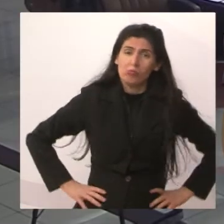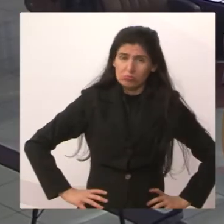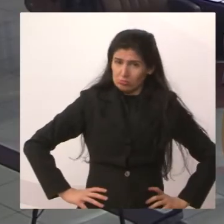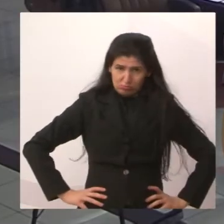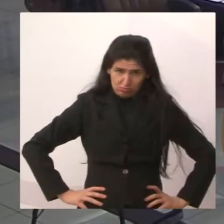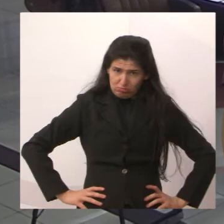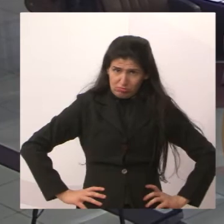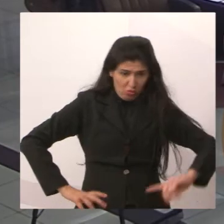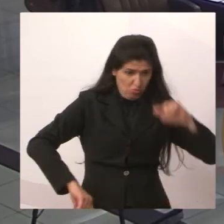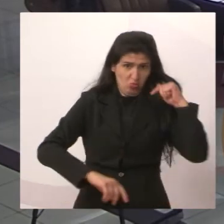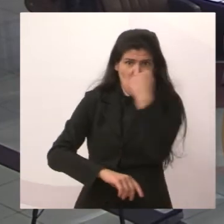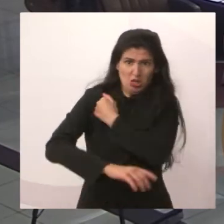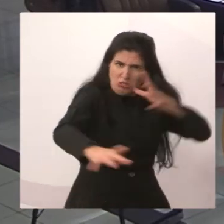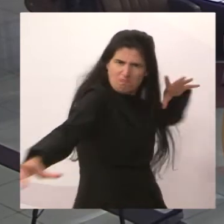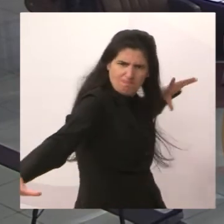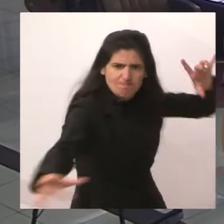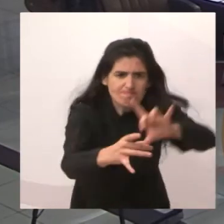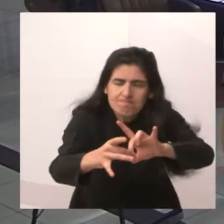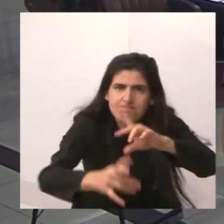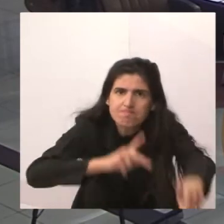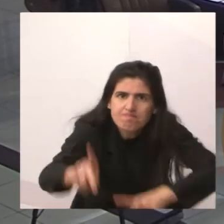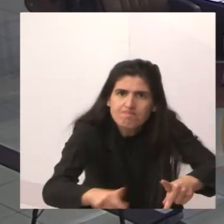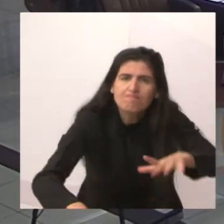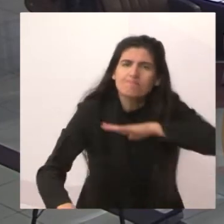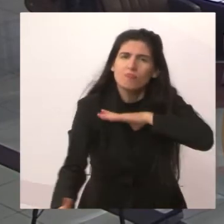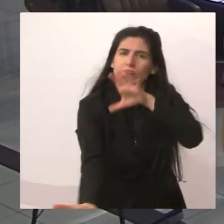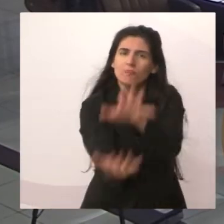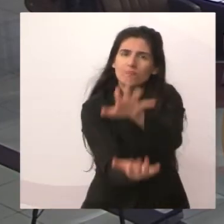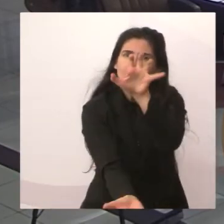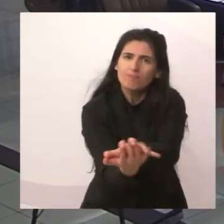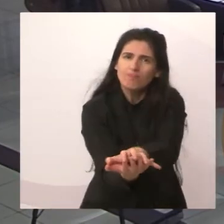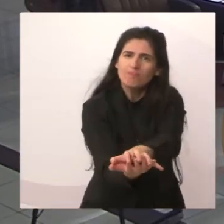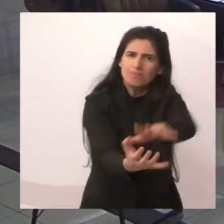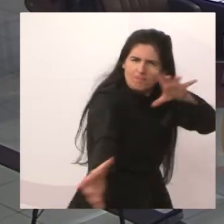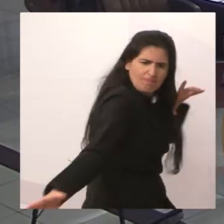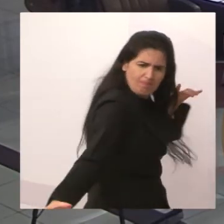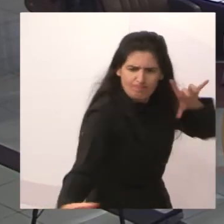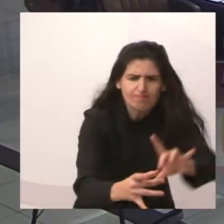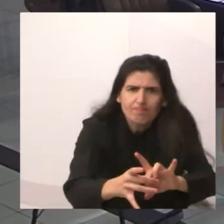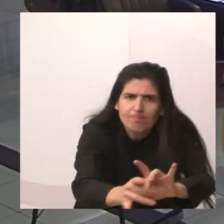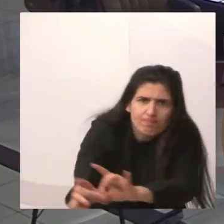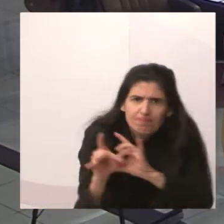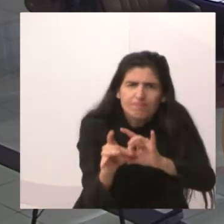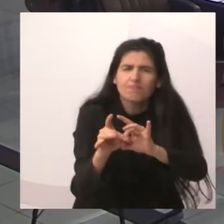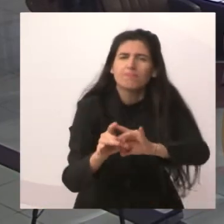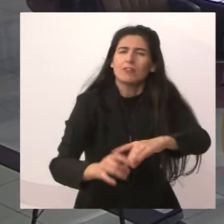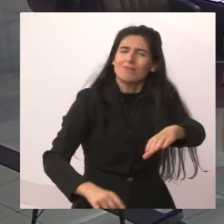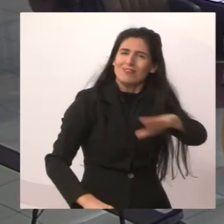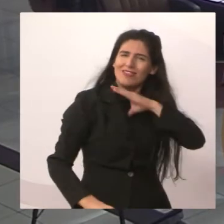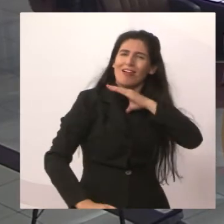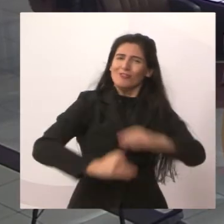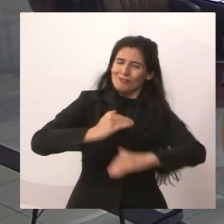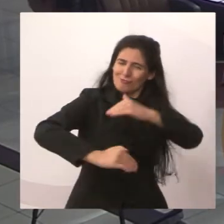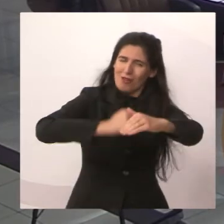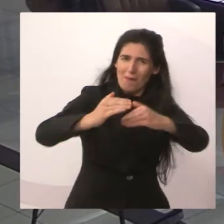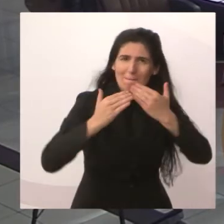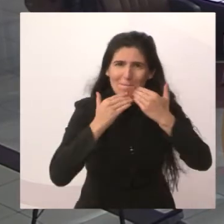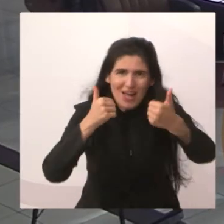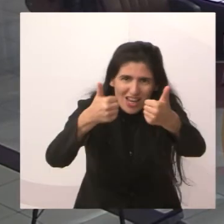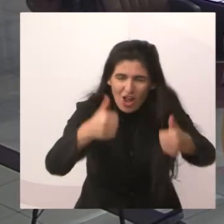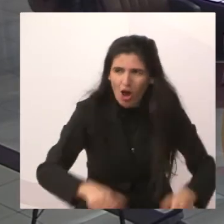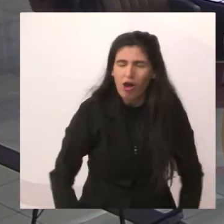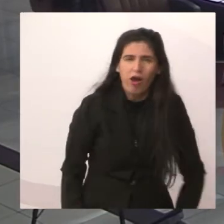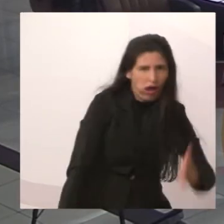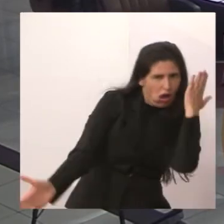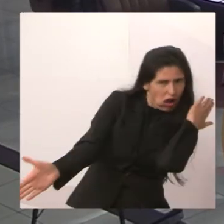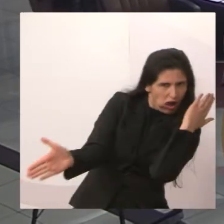população, nessa cidade de Jacareí. Estamos juntos para fazer uma cidade melhor. Não vamos correr da raia,